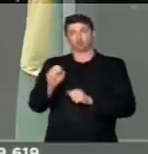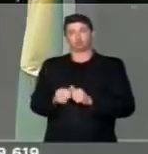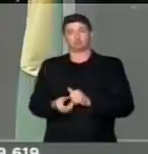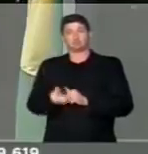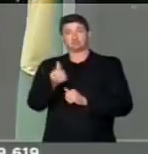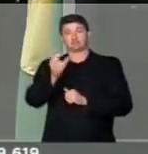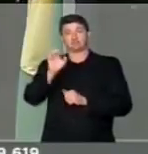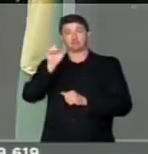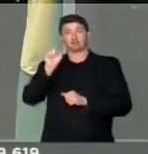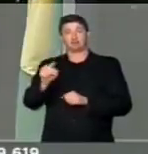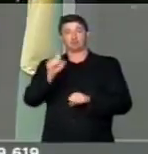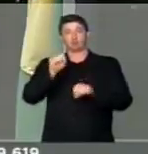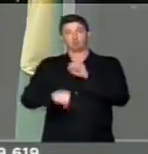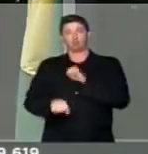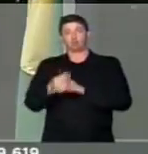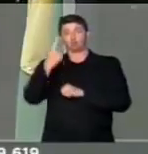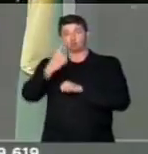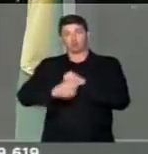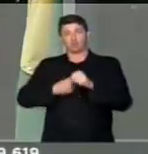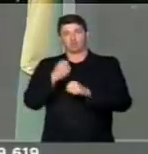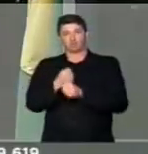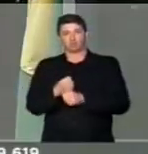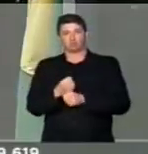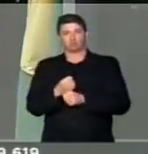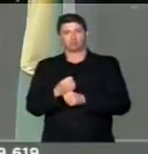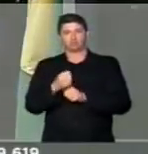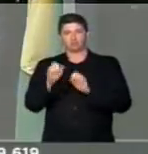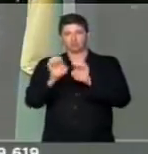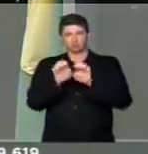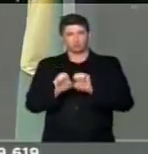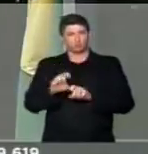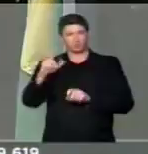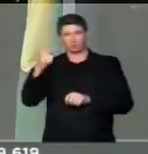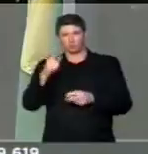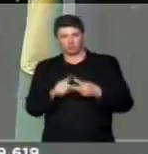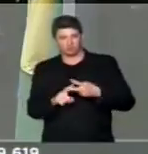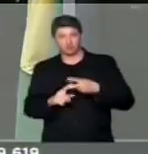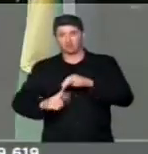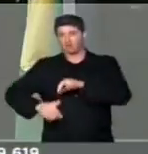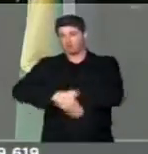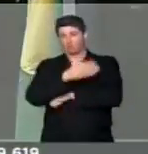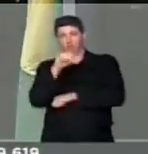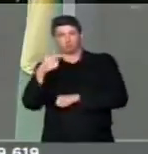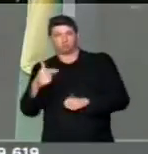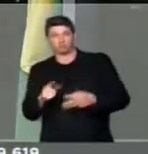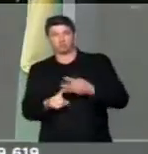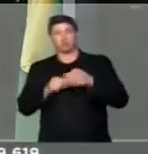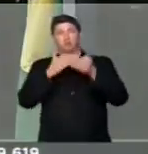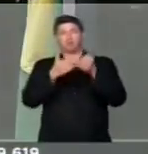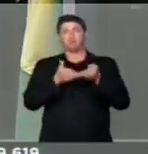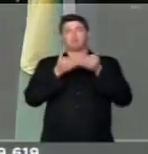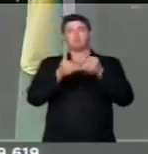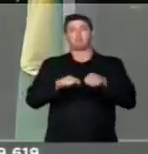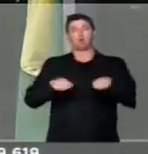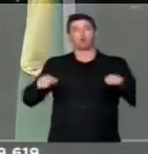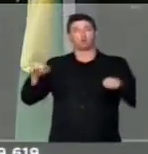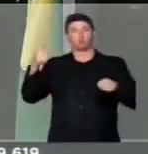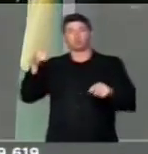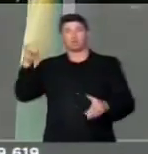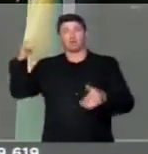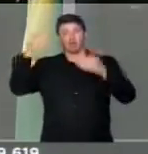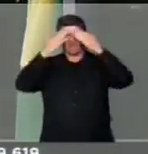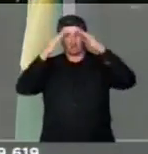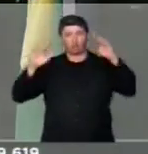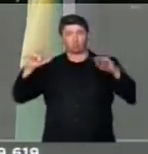mil homicídios por ano. Não tem infraestrutura, não tem estradas, não tem portos, não tem